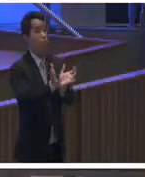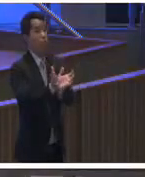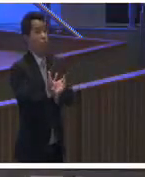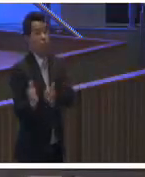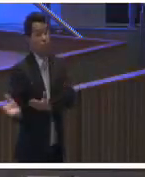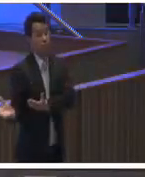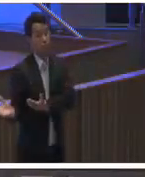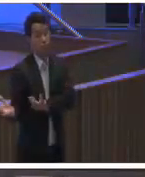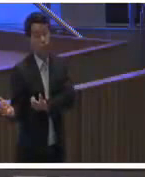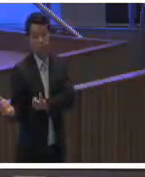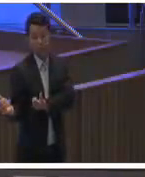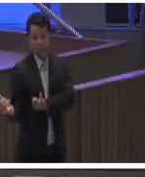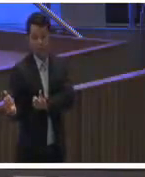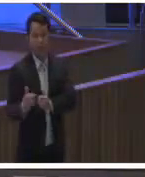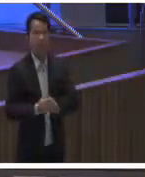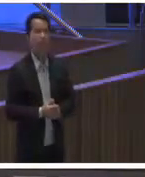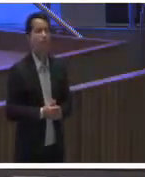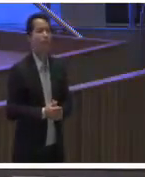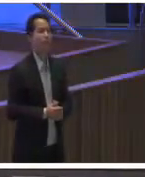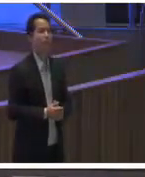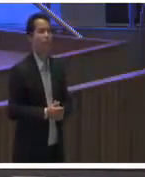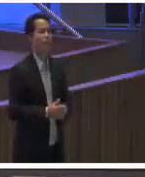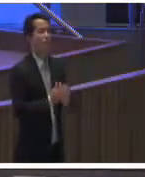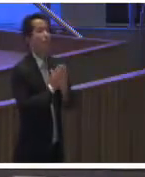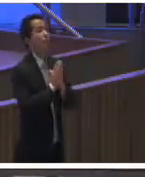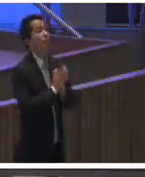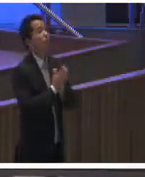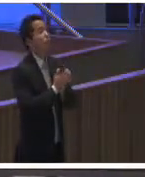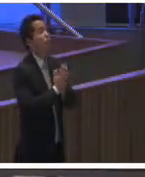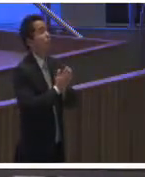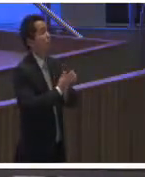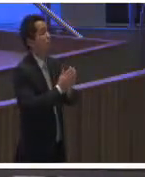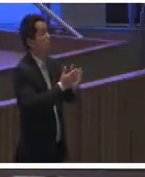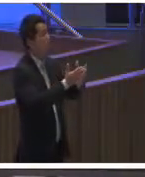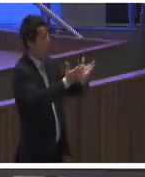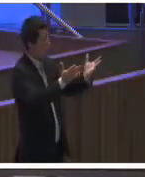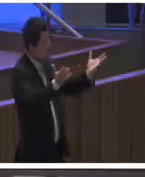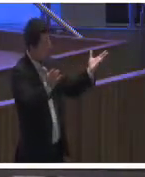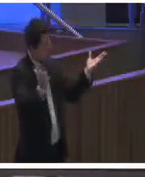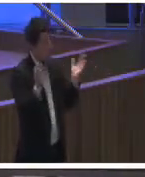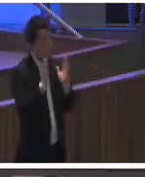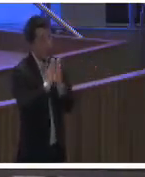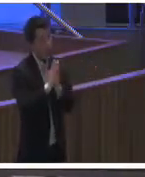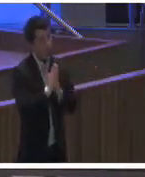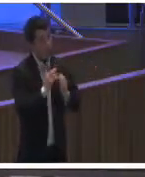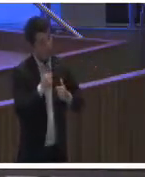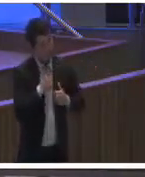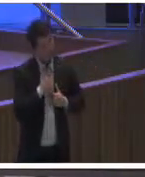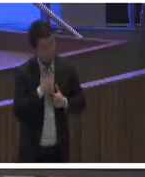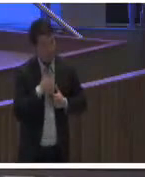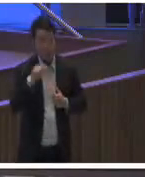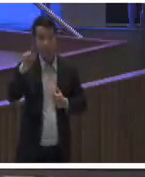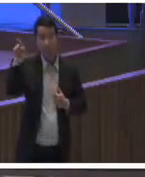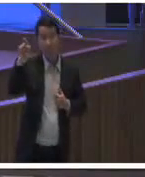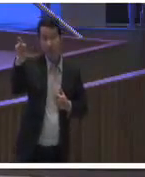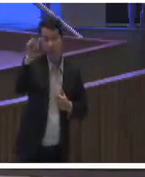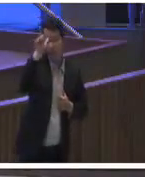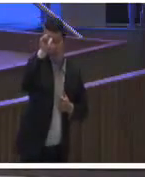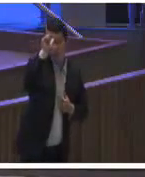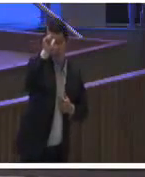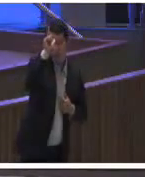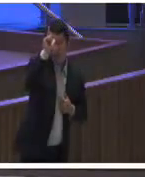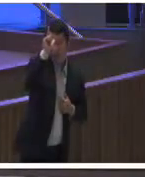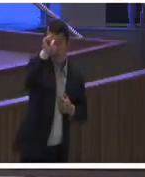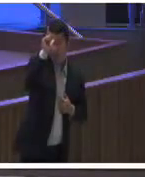jovens, né, pedindo oração, lá na frente, e o líder do grupo de jovens na Alemanha